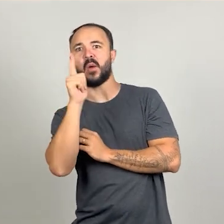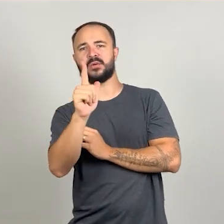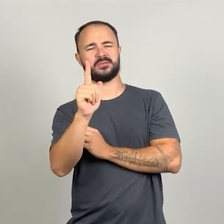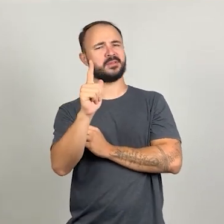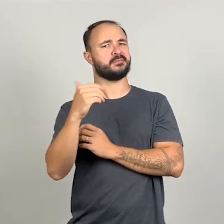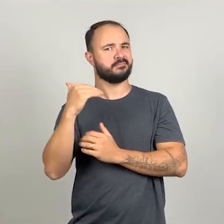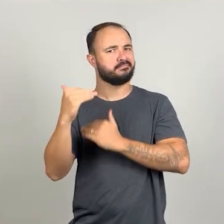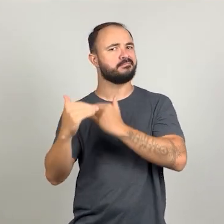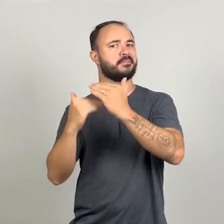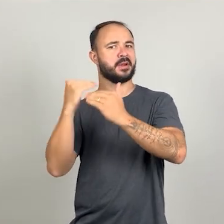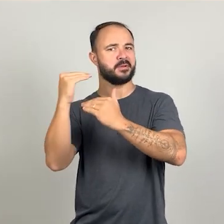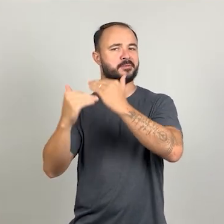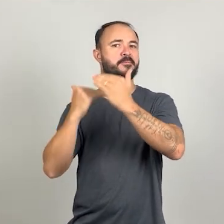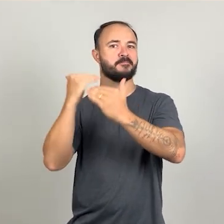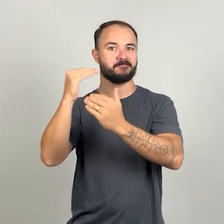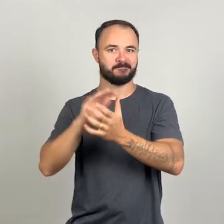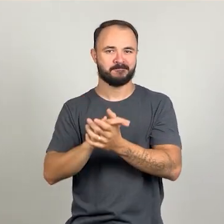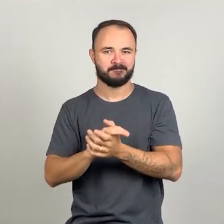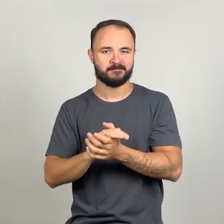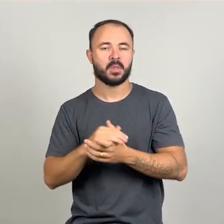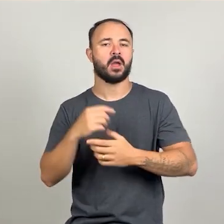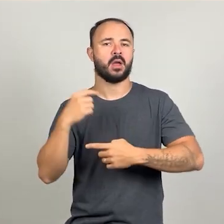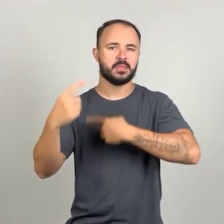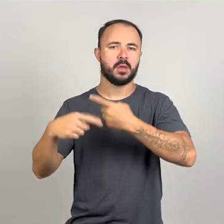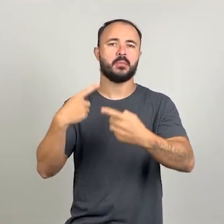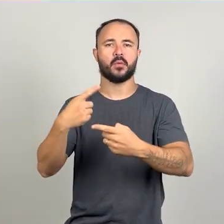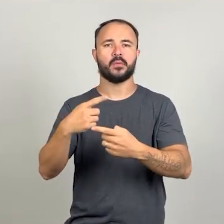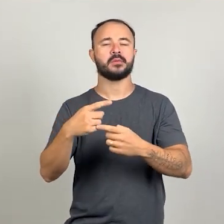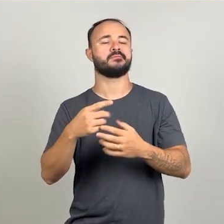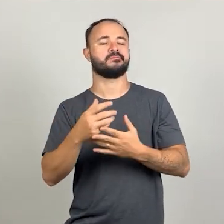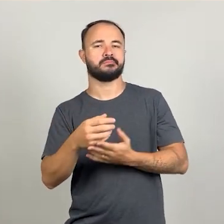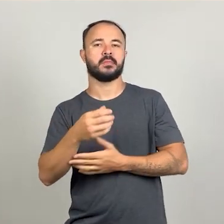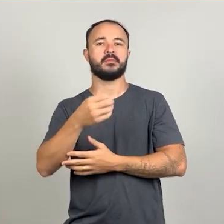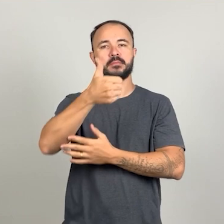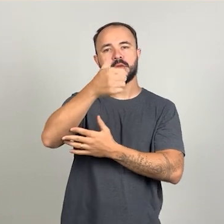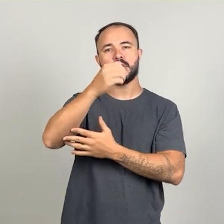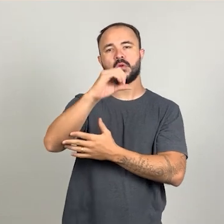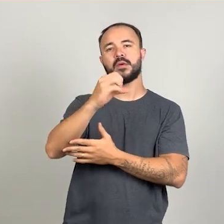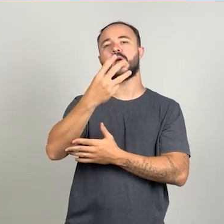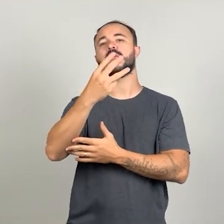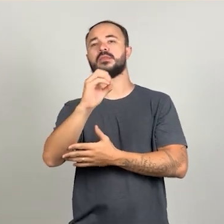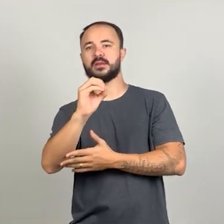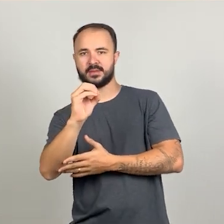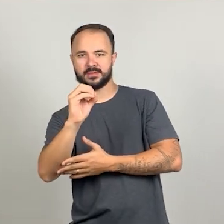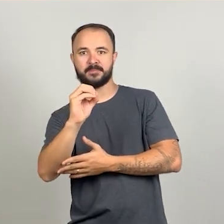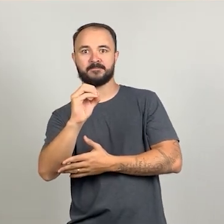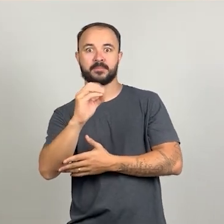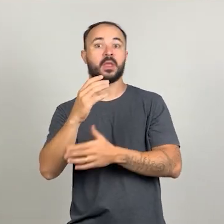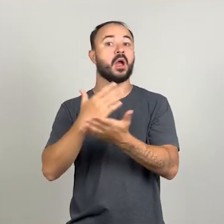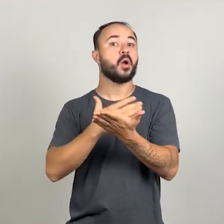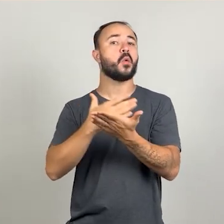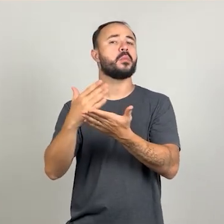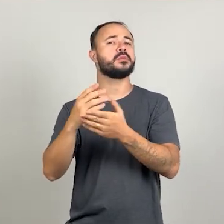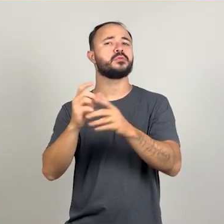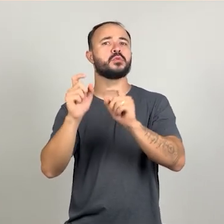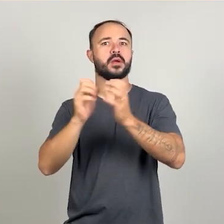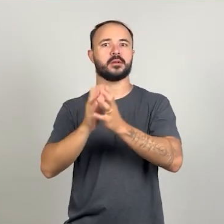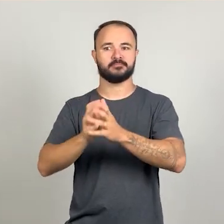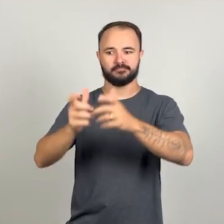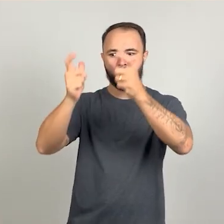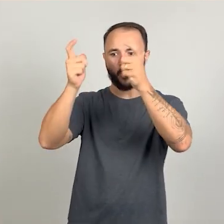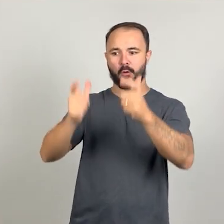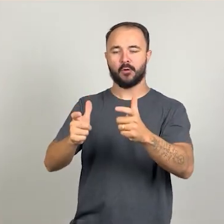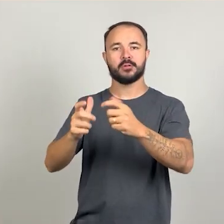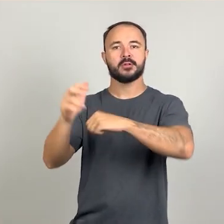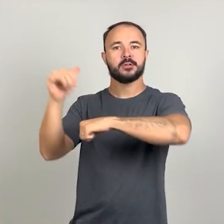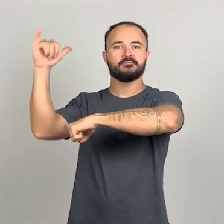país. Já na década de 1930, foi aberto um campo de pouso para